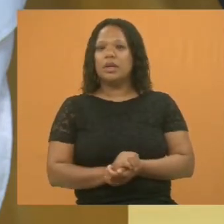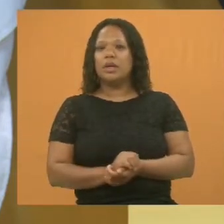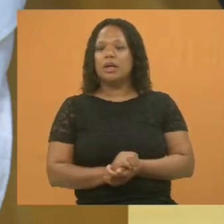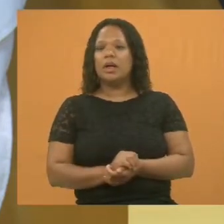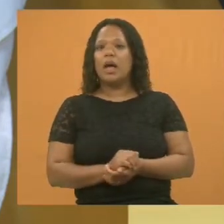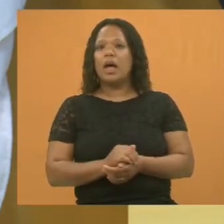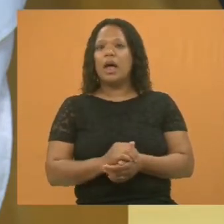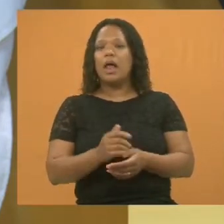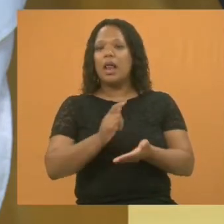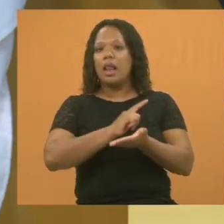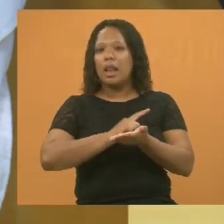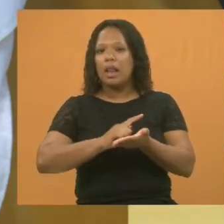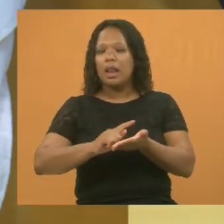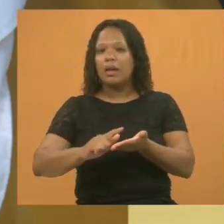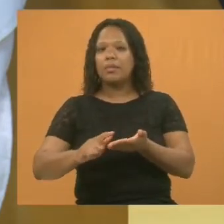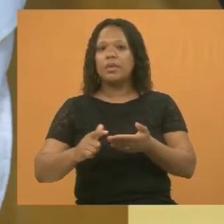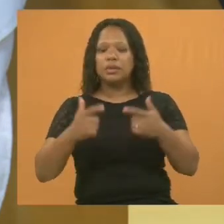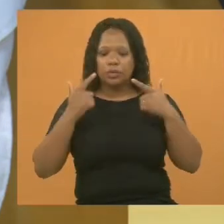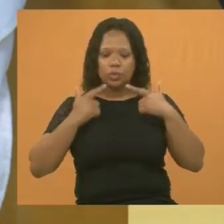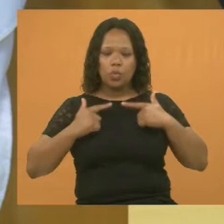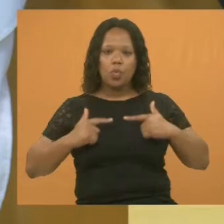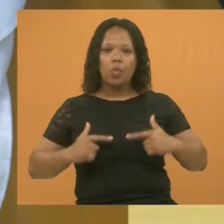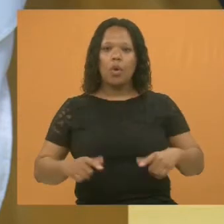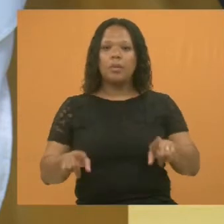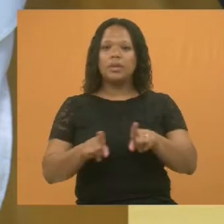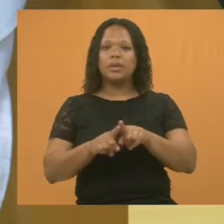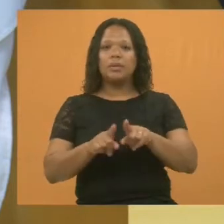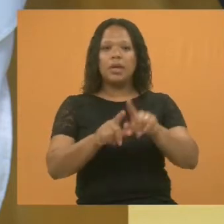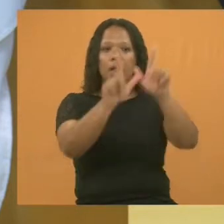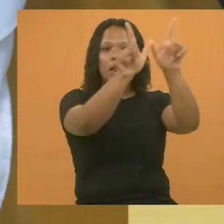ser humano é a parte de limpeza urbana.